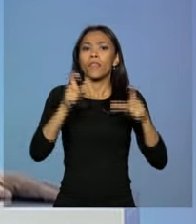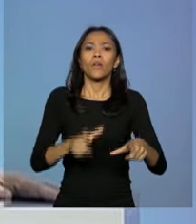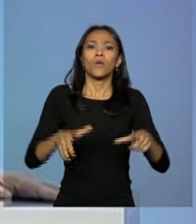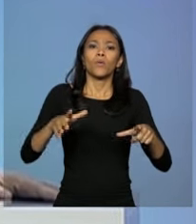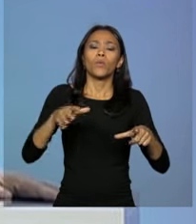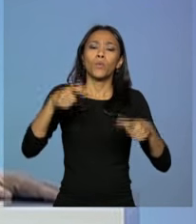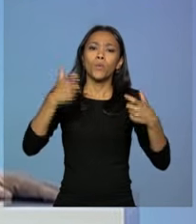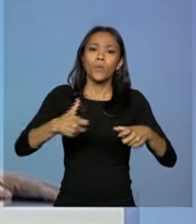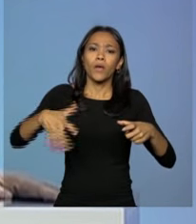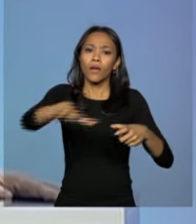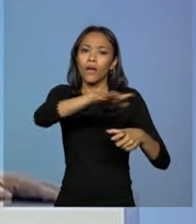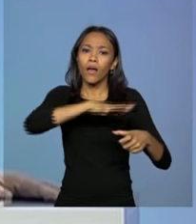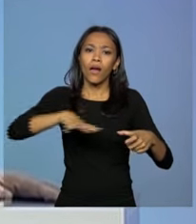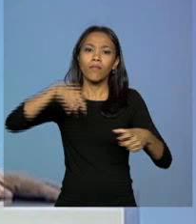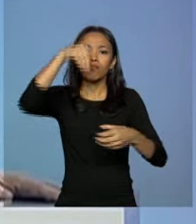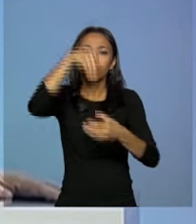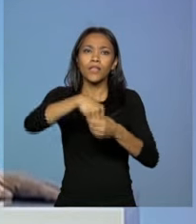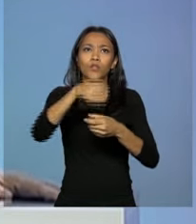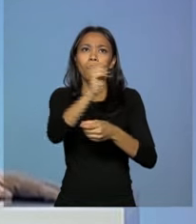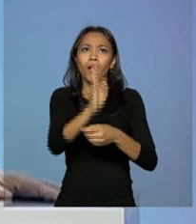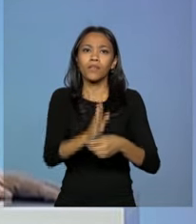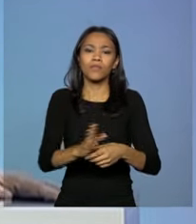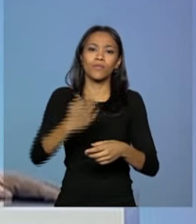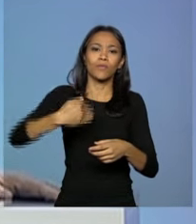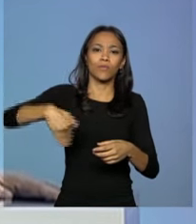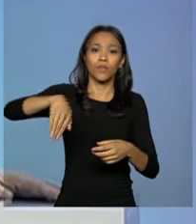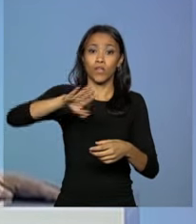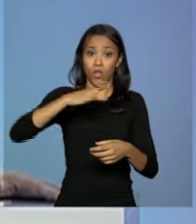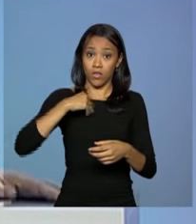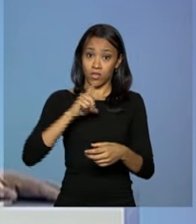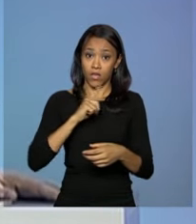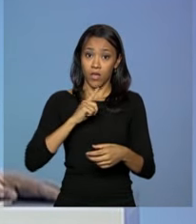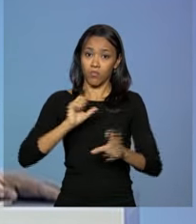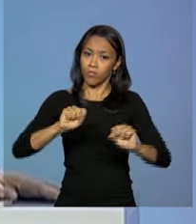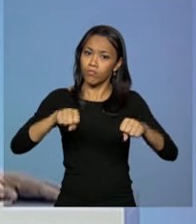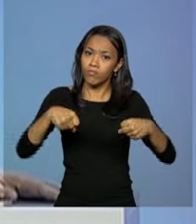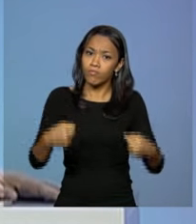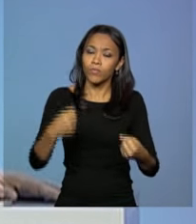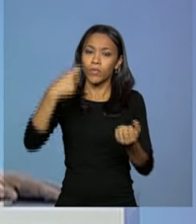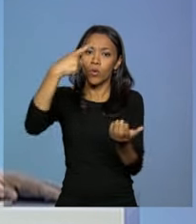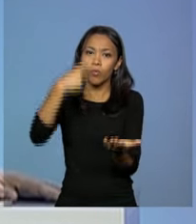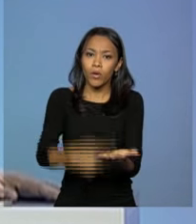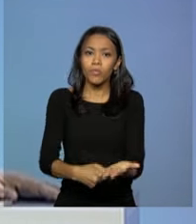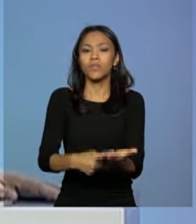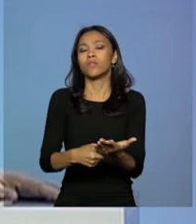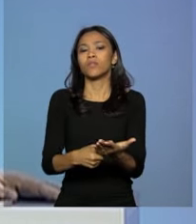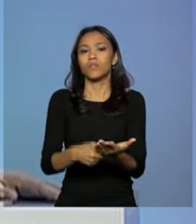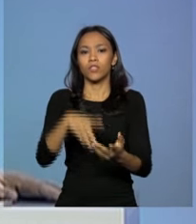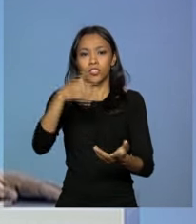que nós temos a obrigação, o empenho em